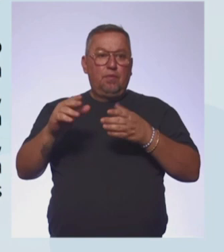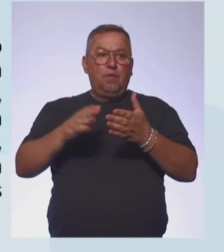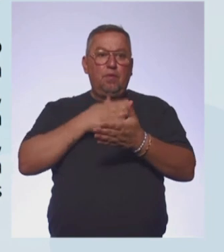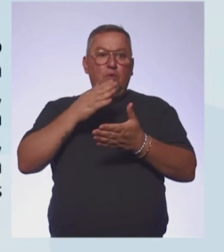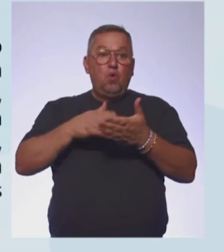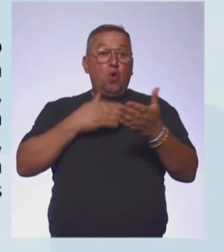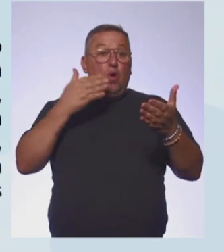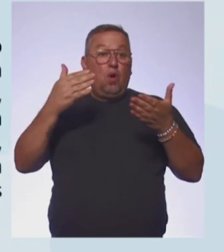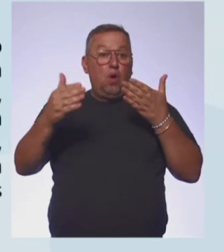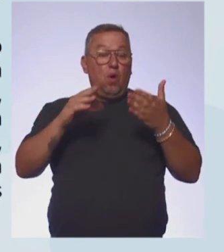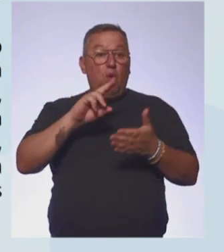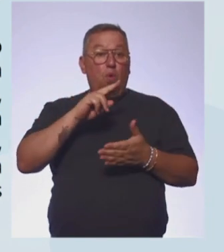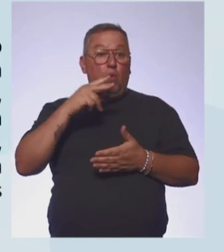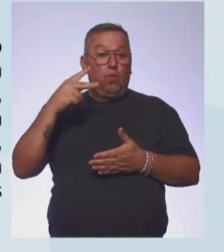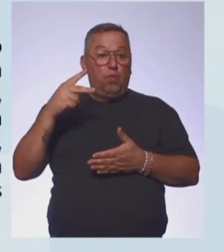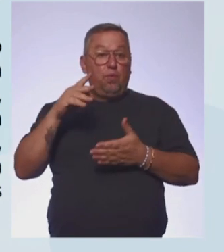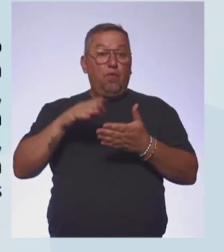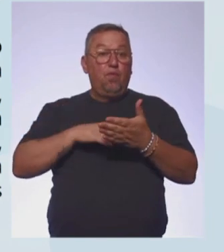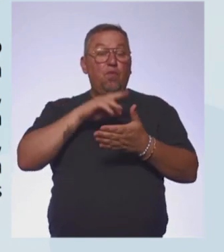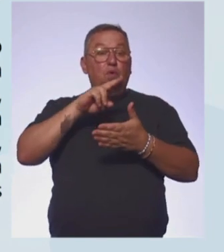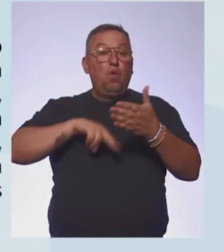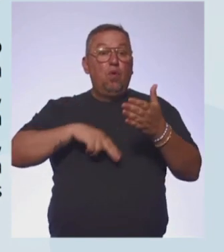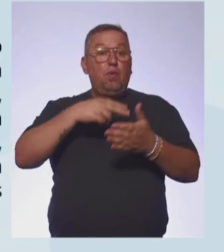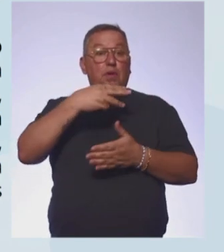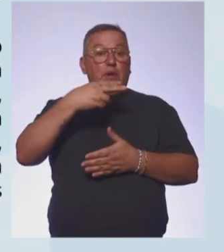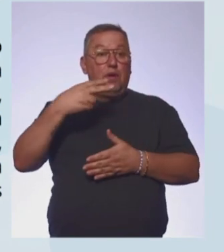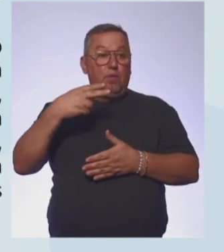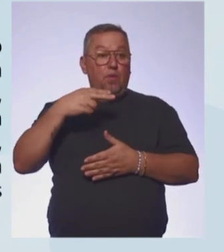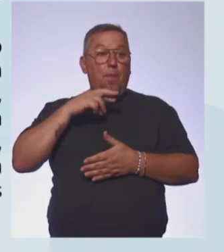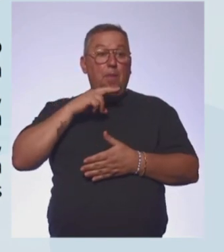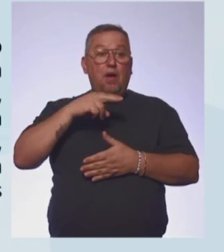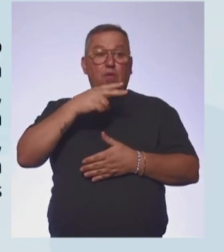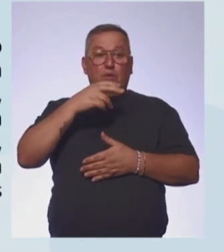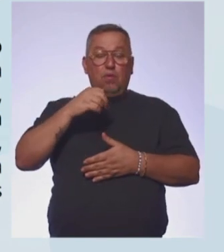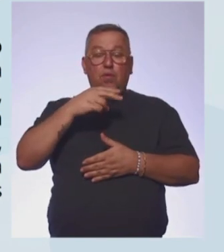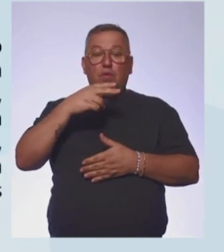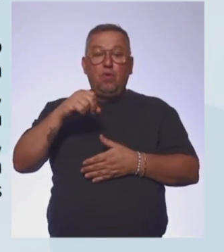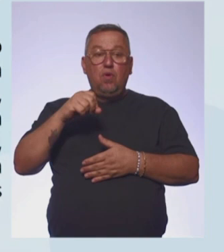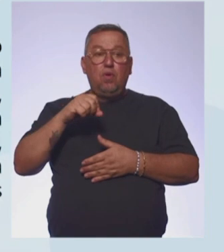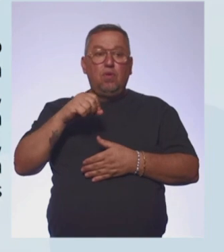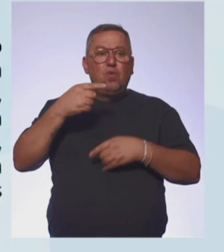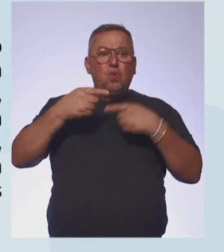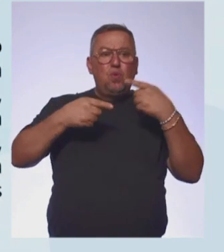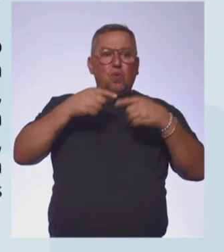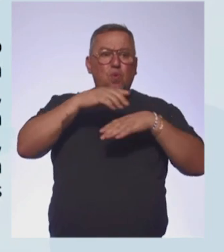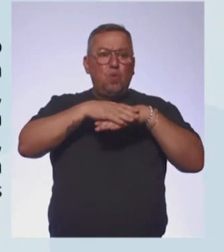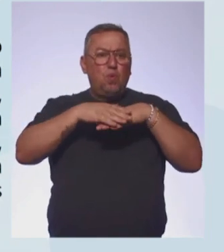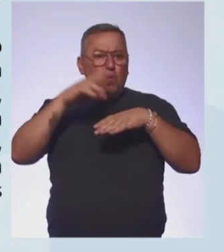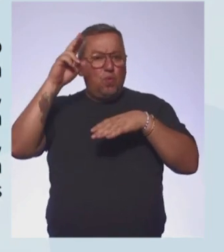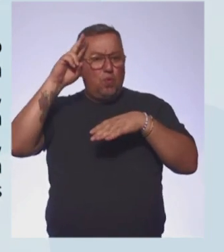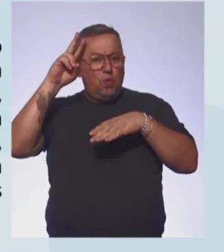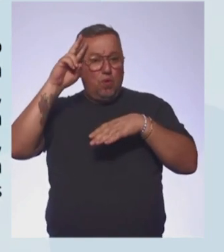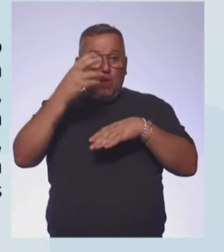revista Psicologia USP, volume 32, março de 2020, discute o convívio histórico entre cães e humanos,